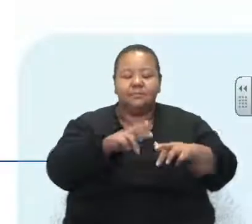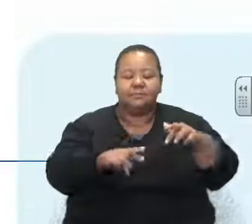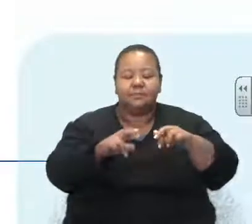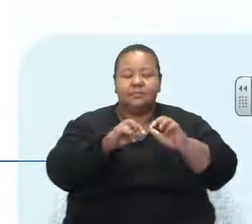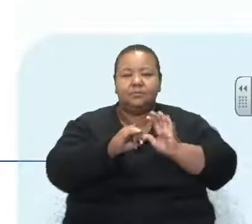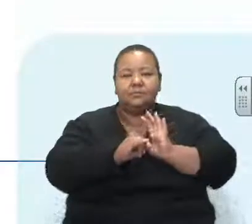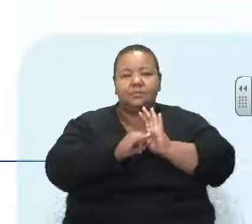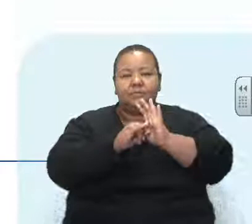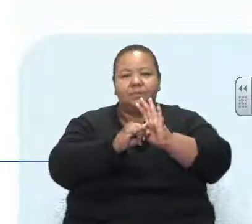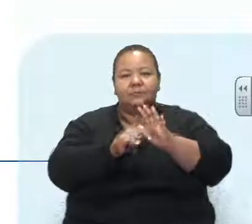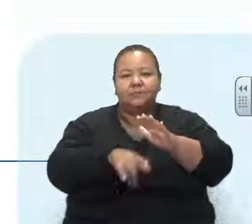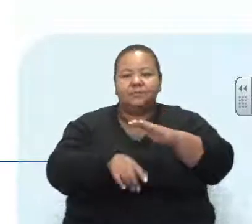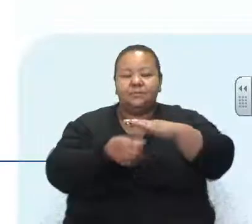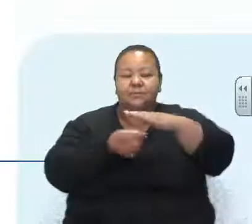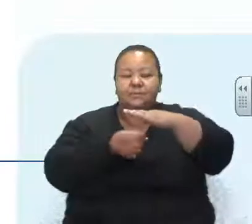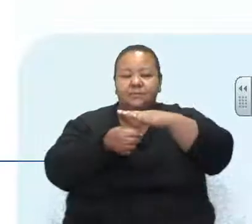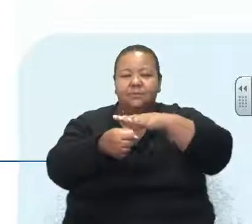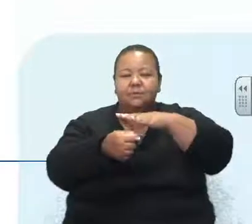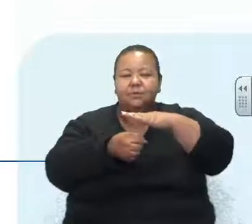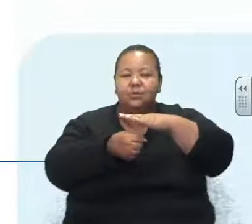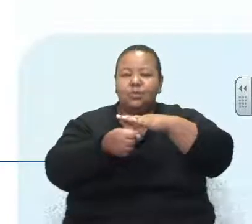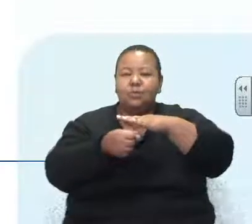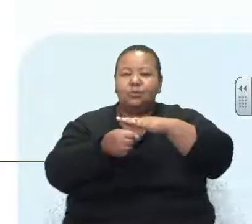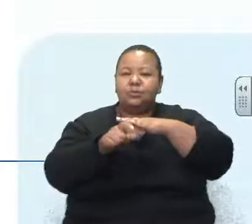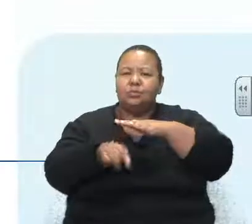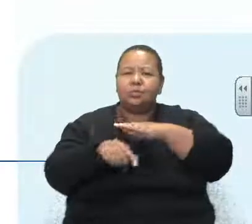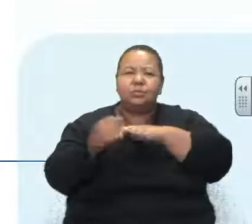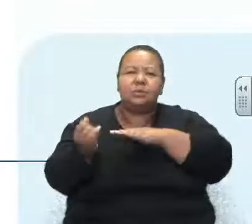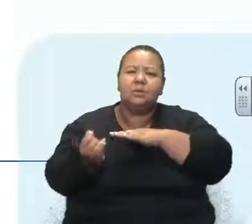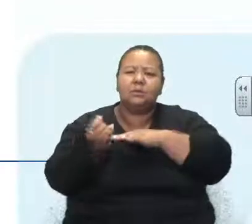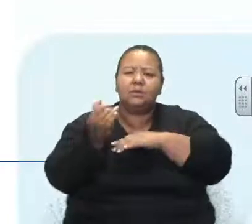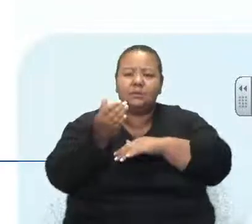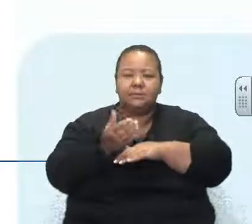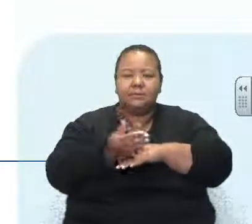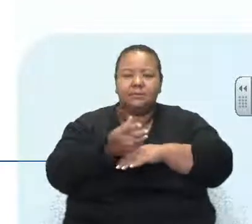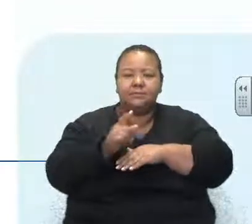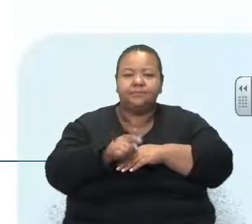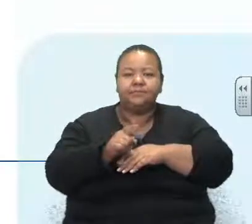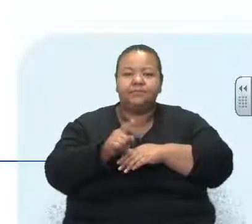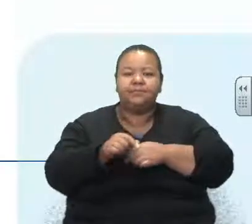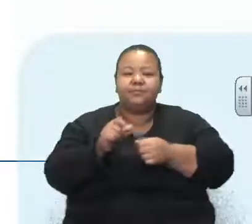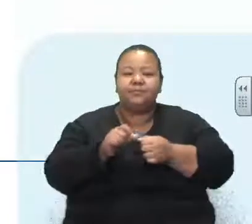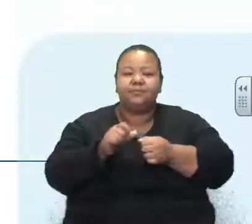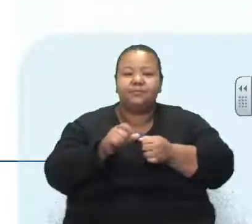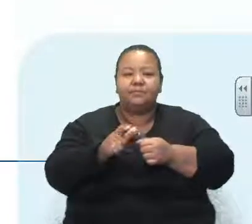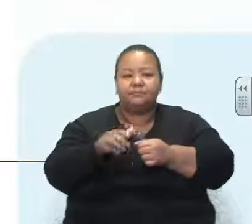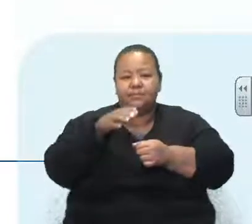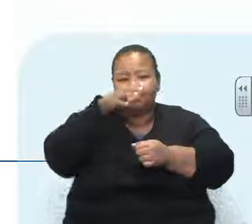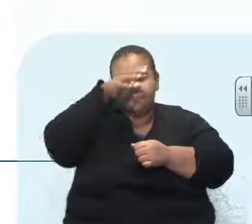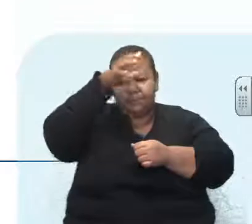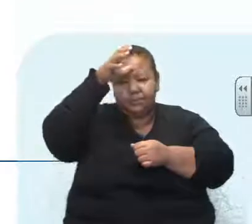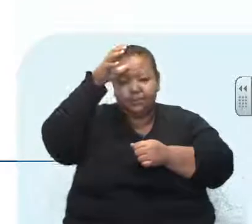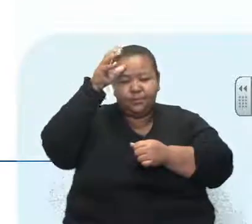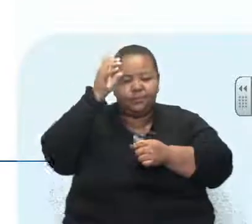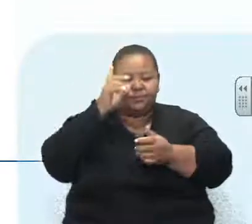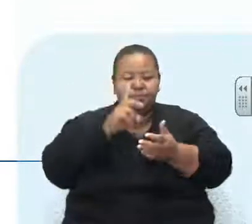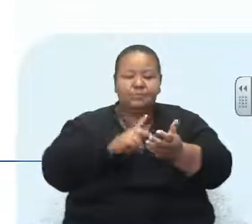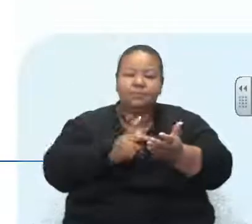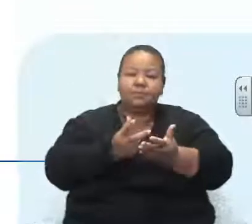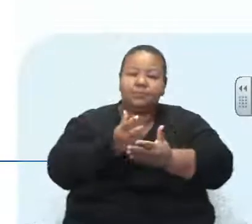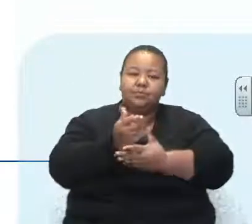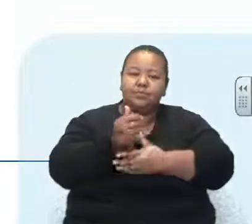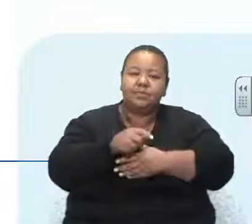indicadores mercadológicos. Qual a importância dos meus indicadores mercadológicos? O que leva esses consumidores a comprar? Então,